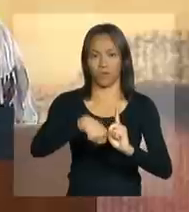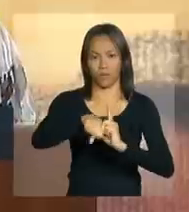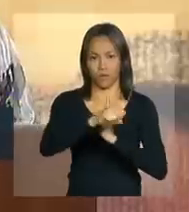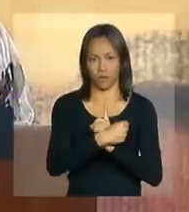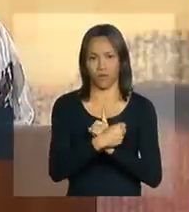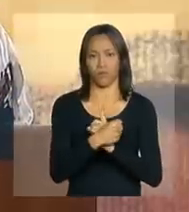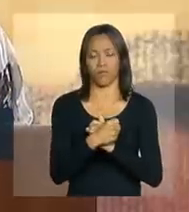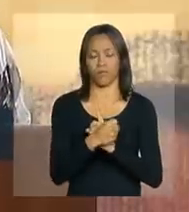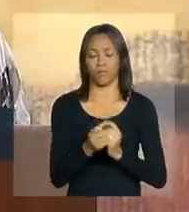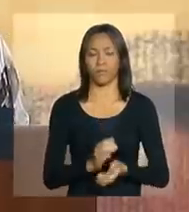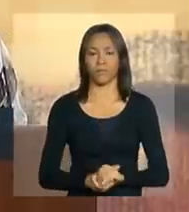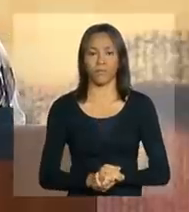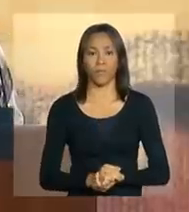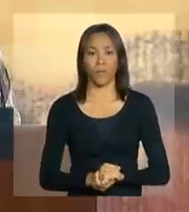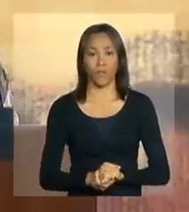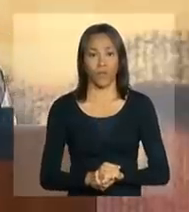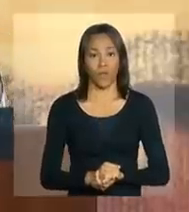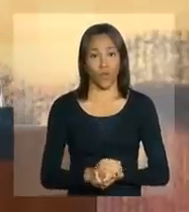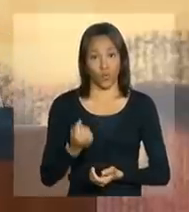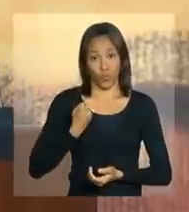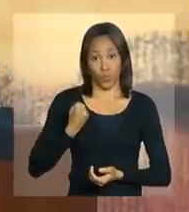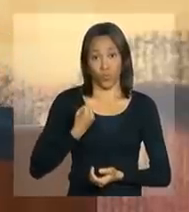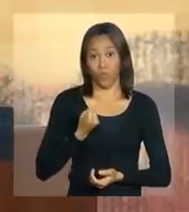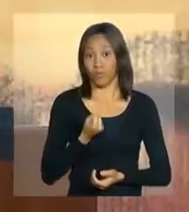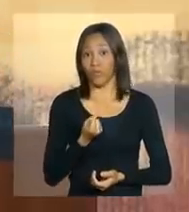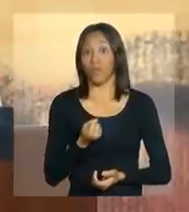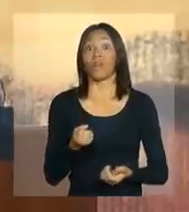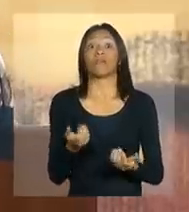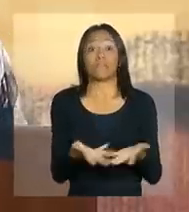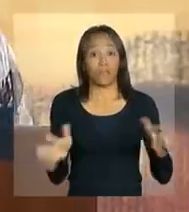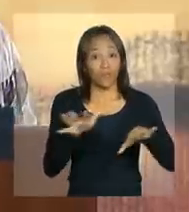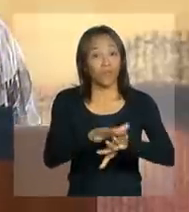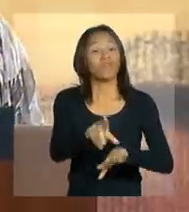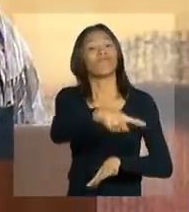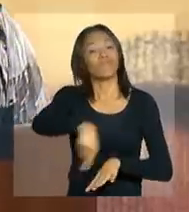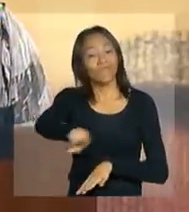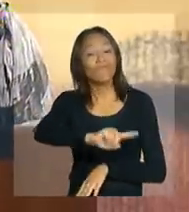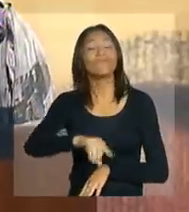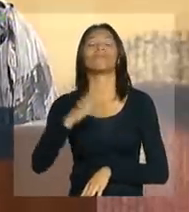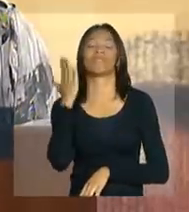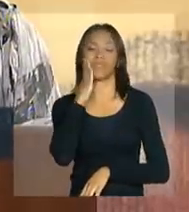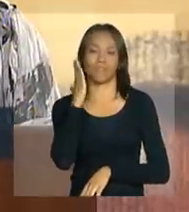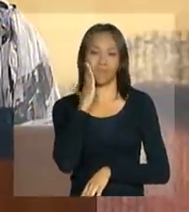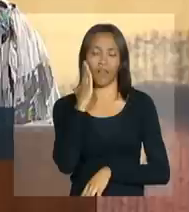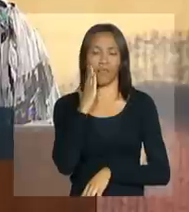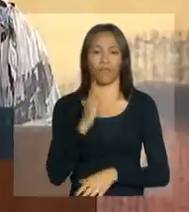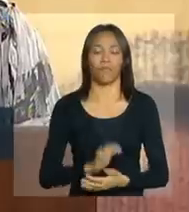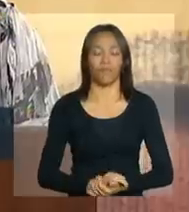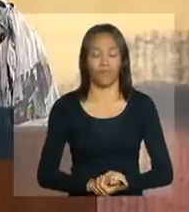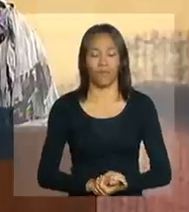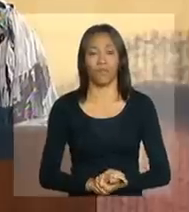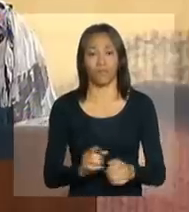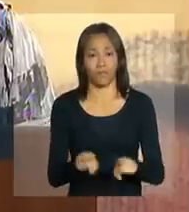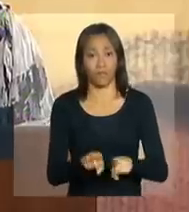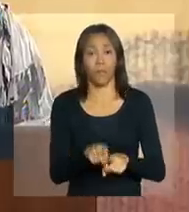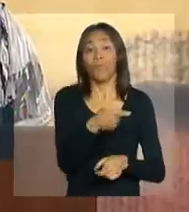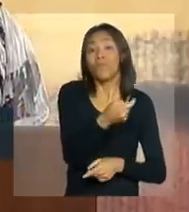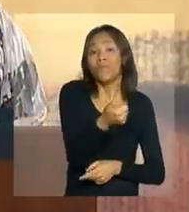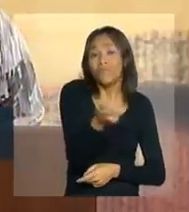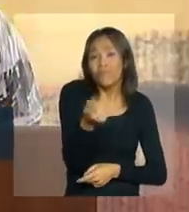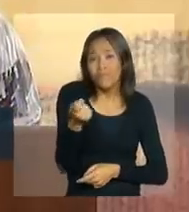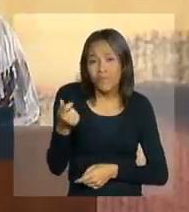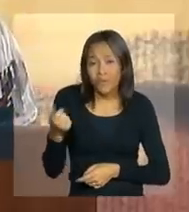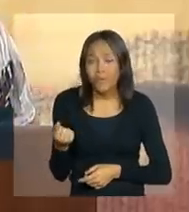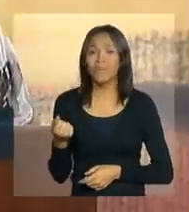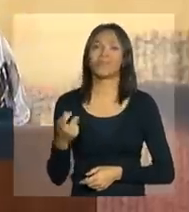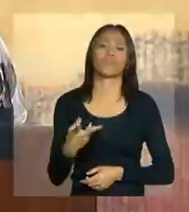sociais os números da inclusão são bem conhecidos contudo pouco se fala